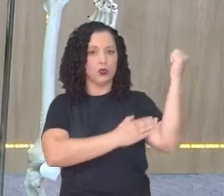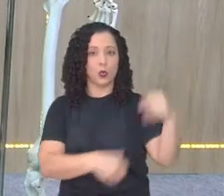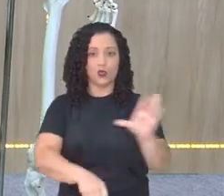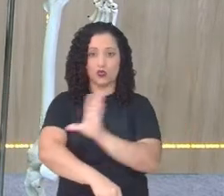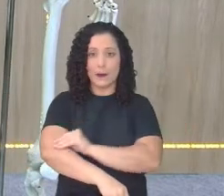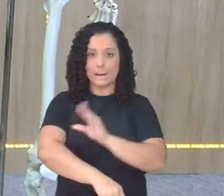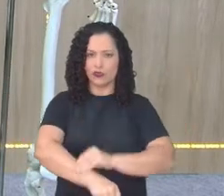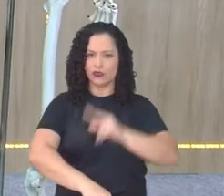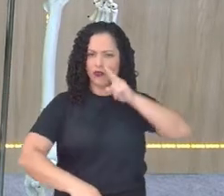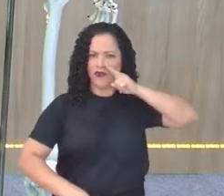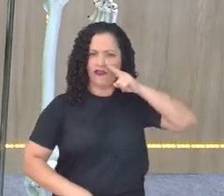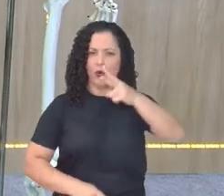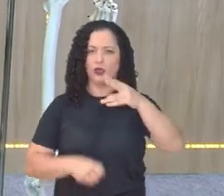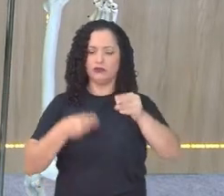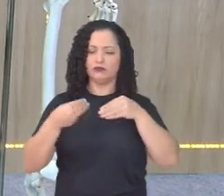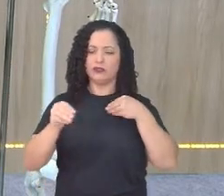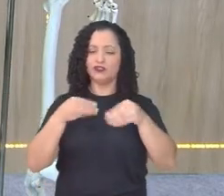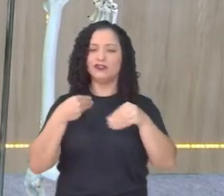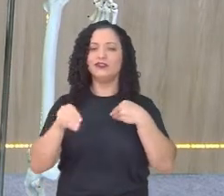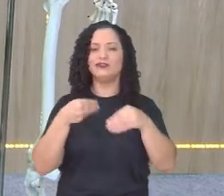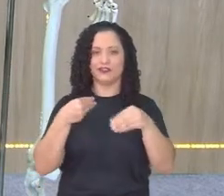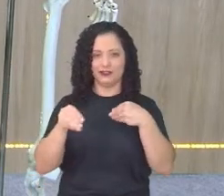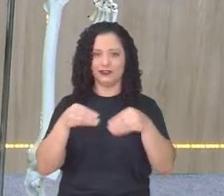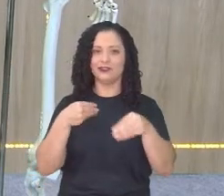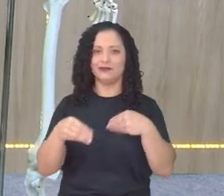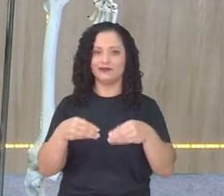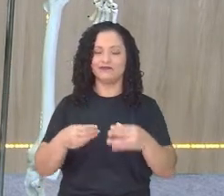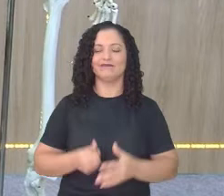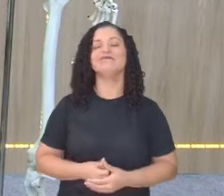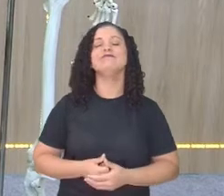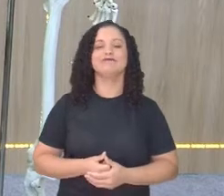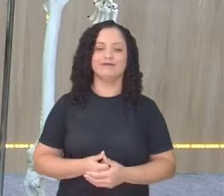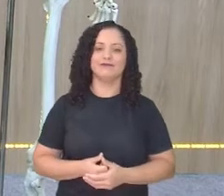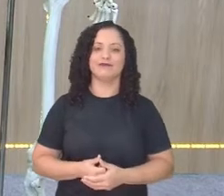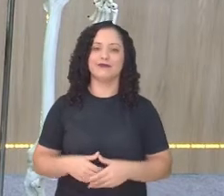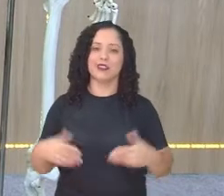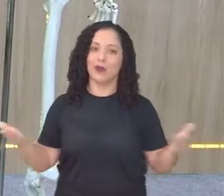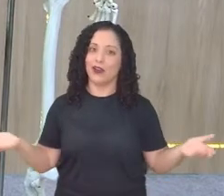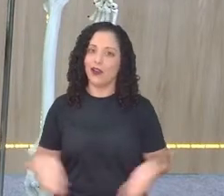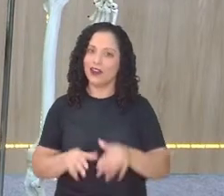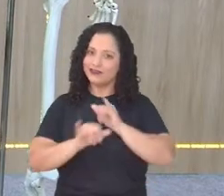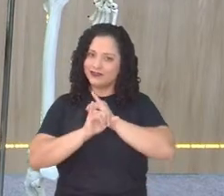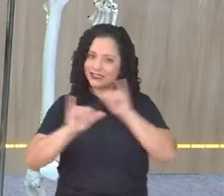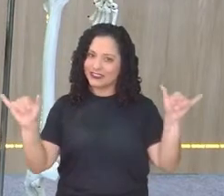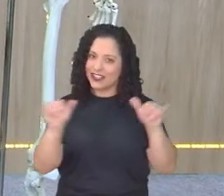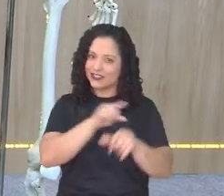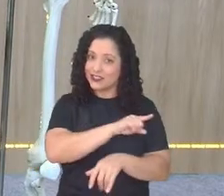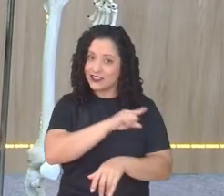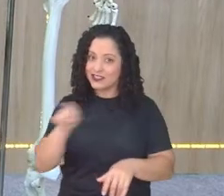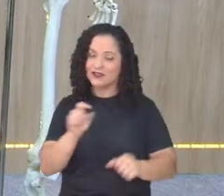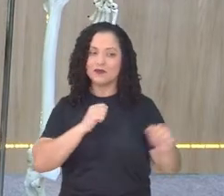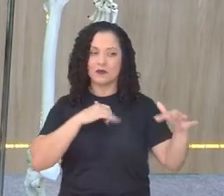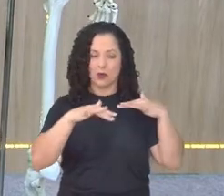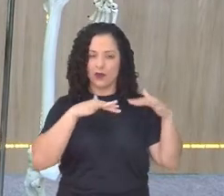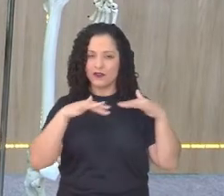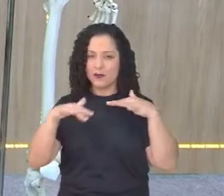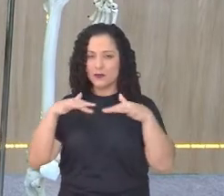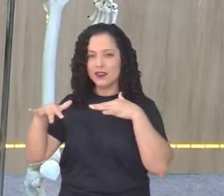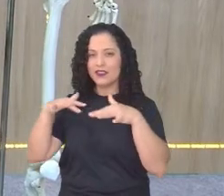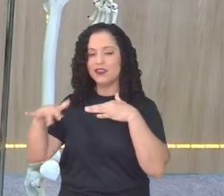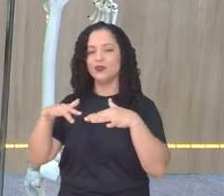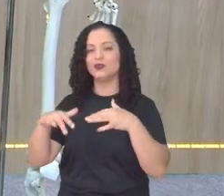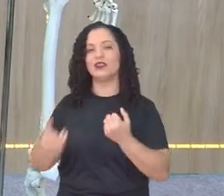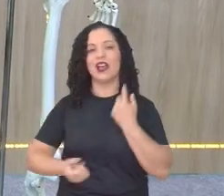flexíveis e ao mesmo tempo resistentes aos impactos. Então aqui vai um recadinho, né, para a questão aí desses movimentos, muitas